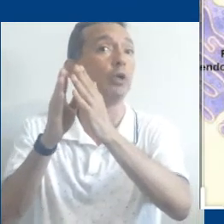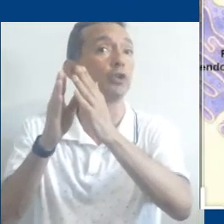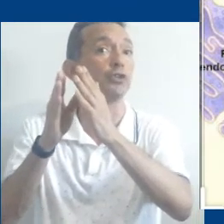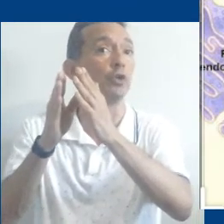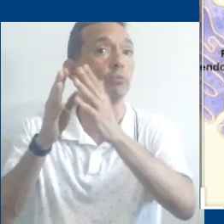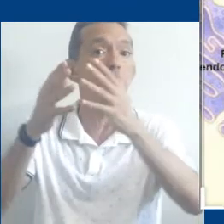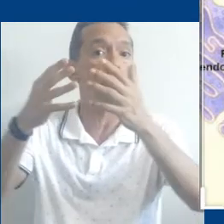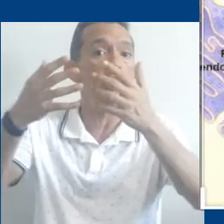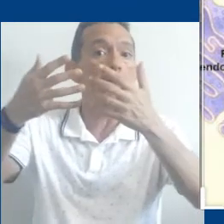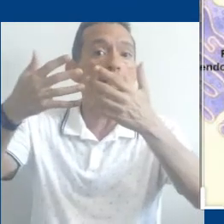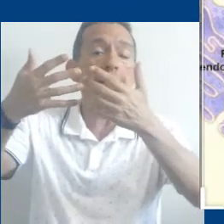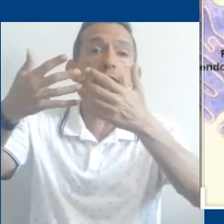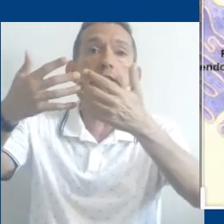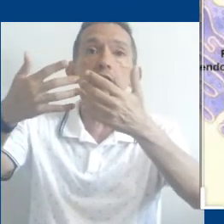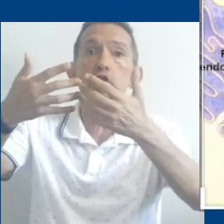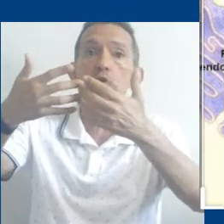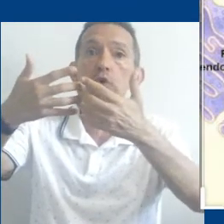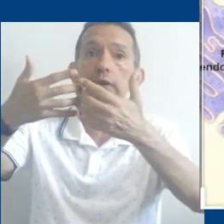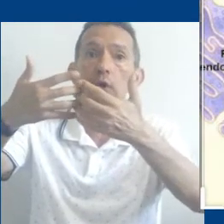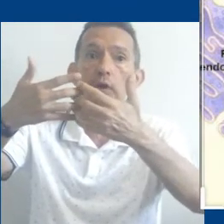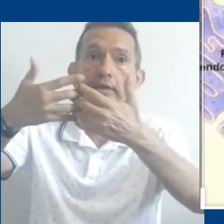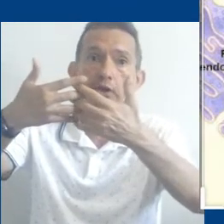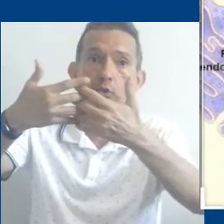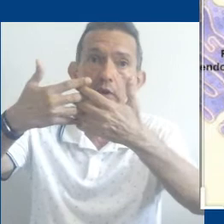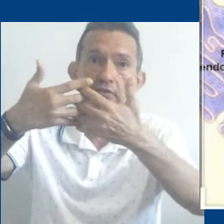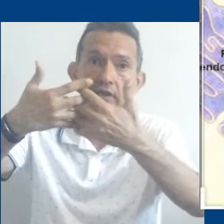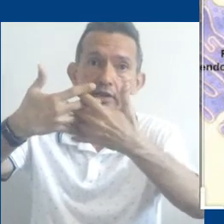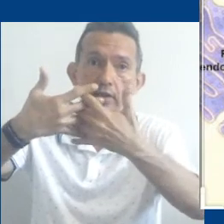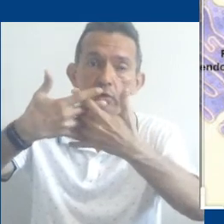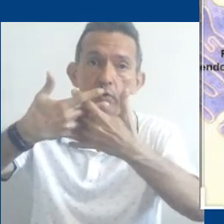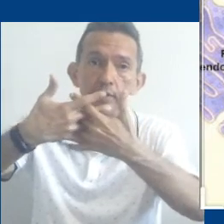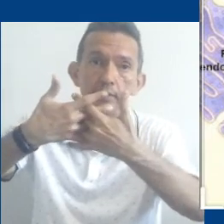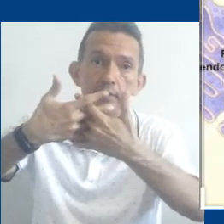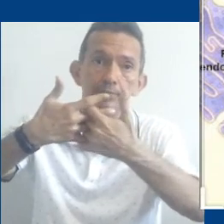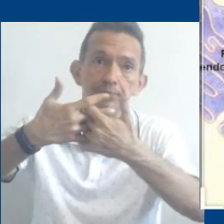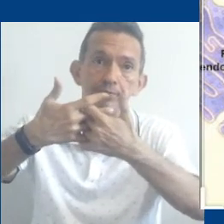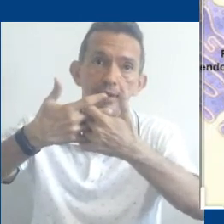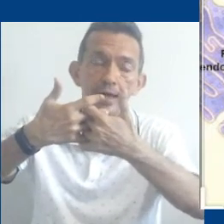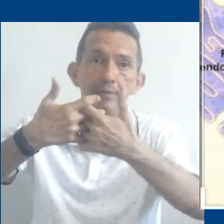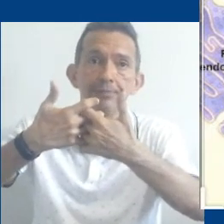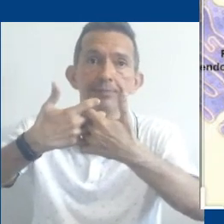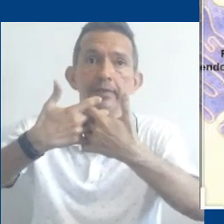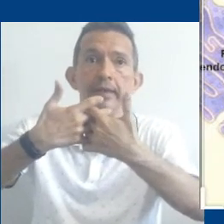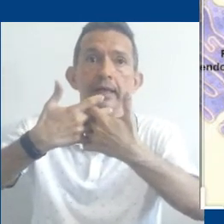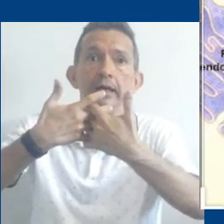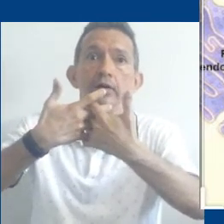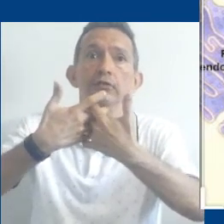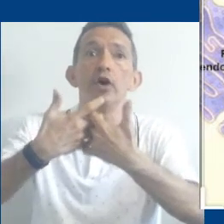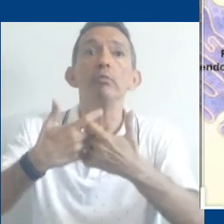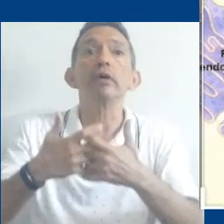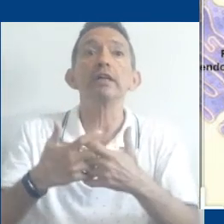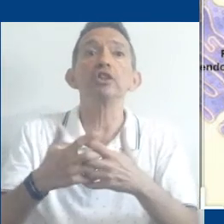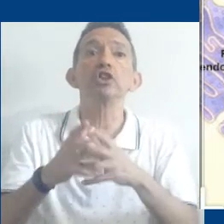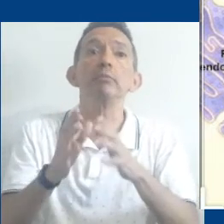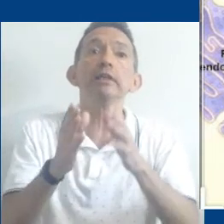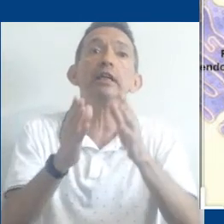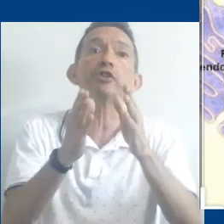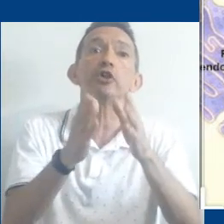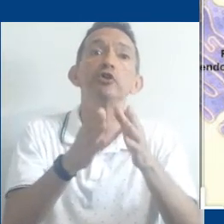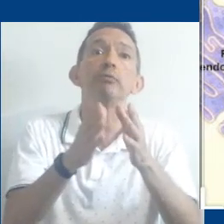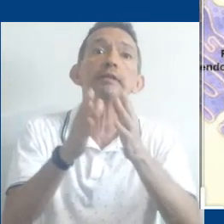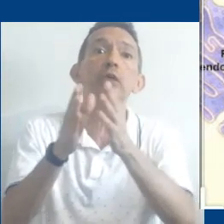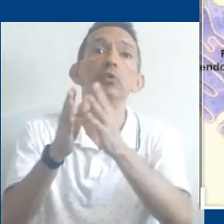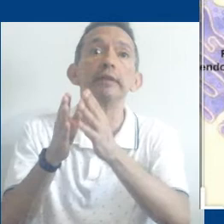ou pinossomo, que se junta com essas duas vesículas, tá? Forma o que a gente chama